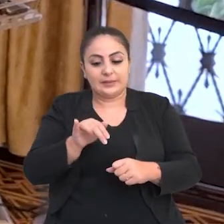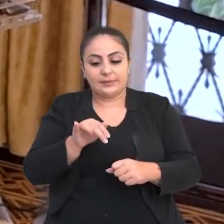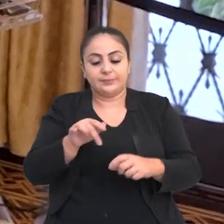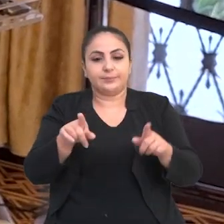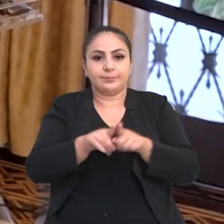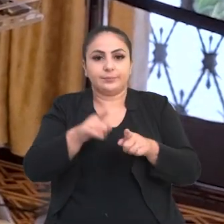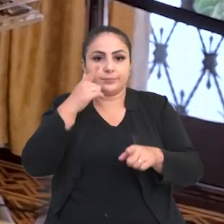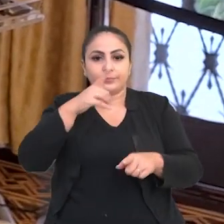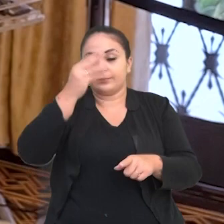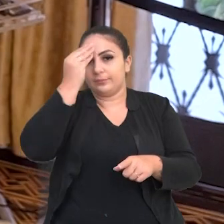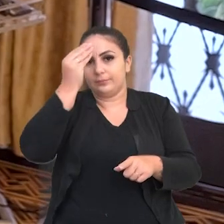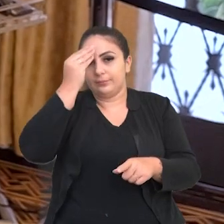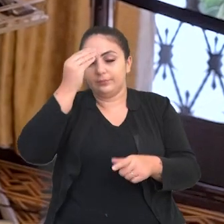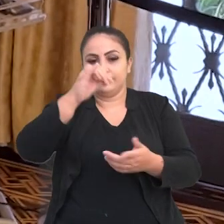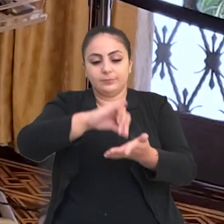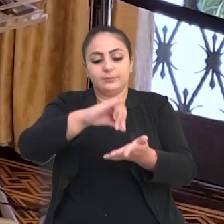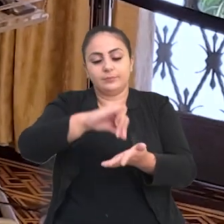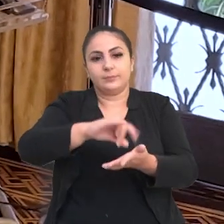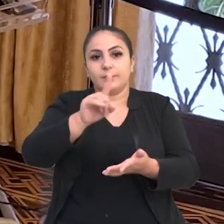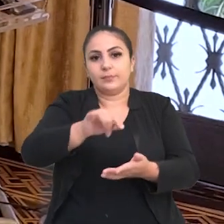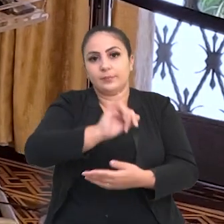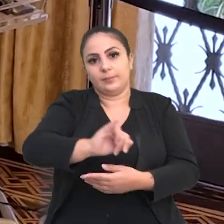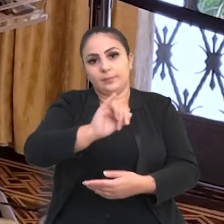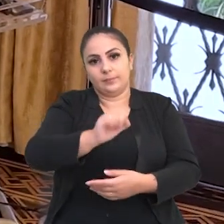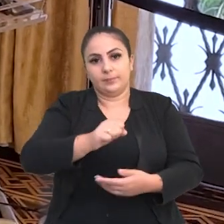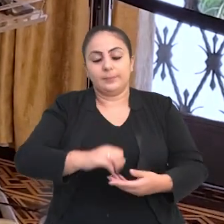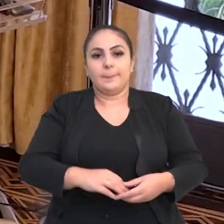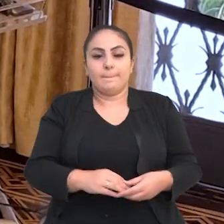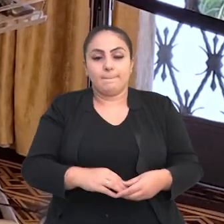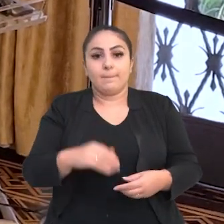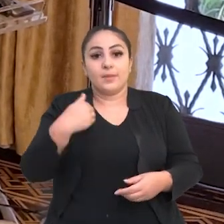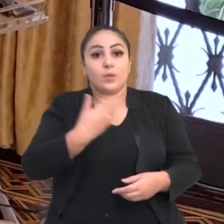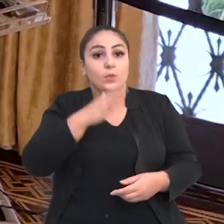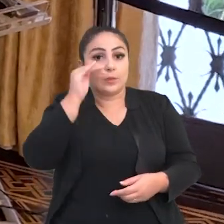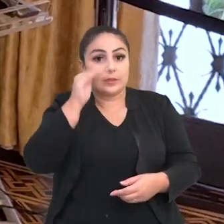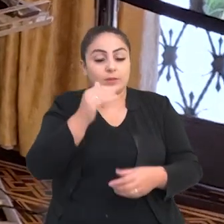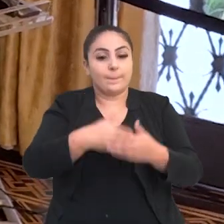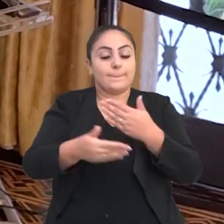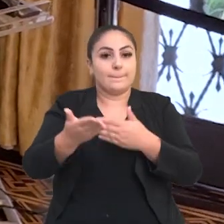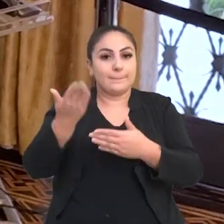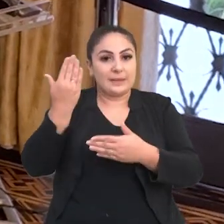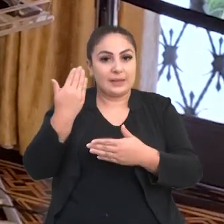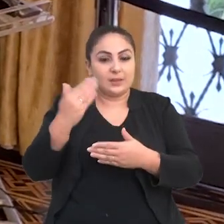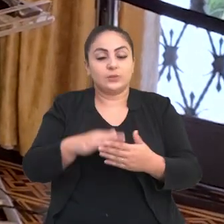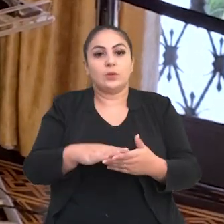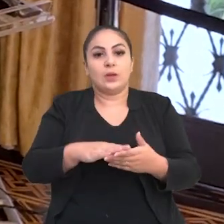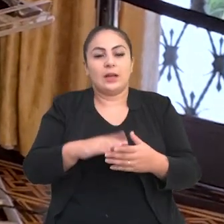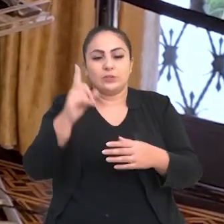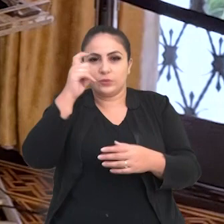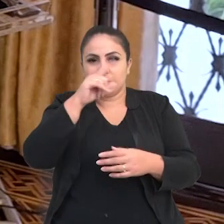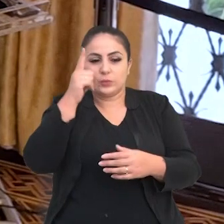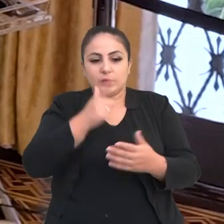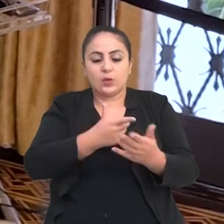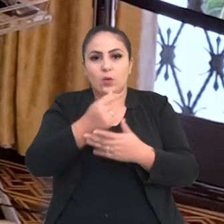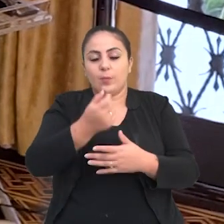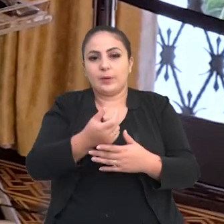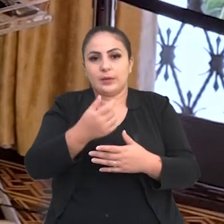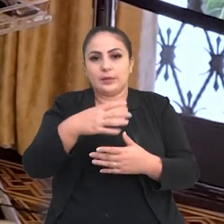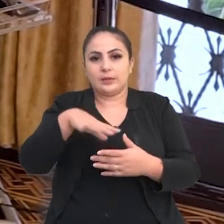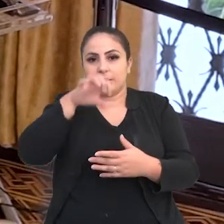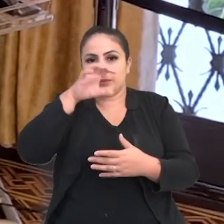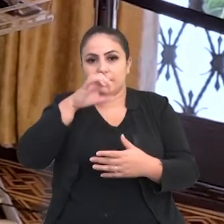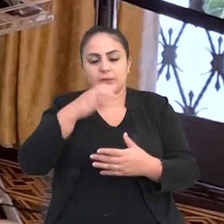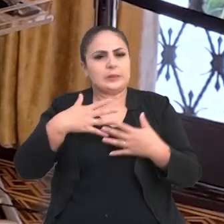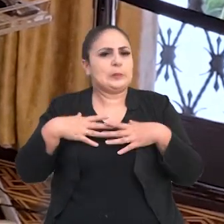PNI e entendemos que essa centralidade é fundamental. Nós assistimos no passado às dificuldades nas questões de